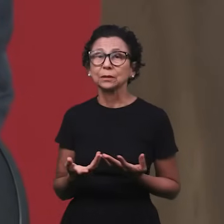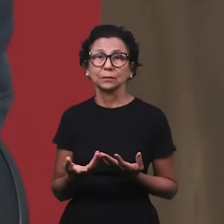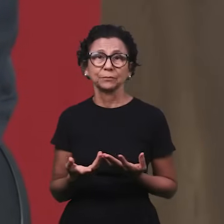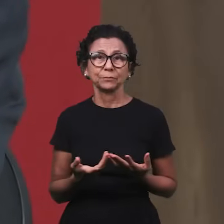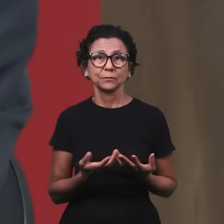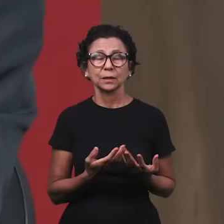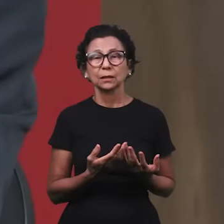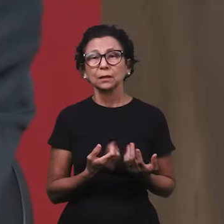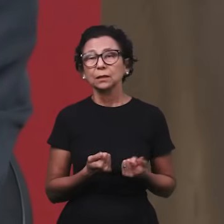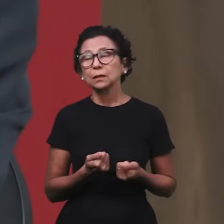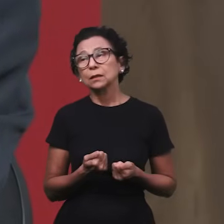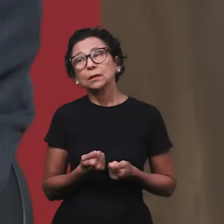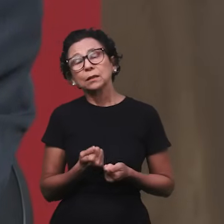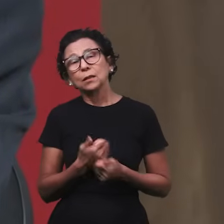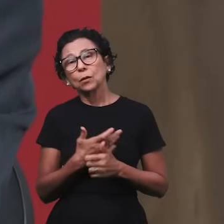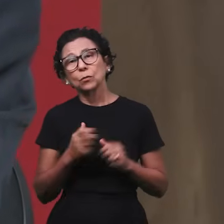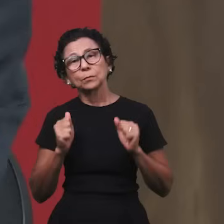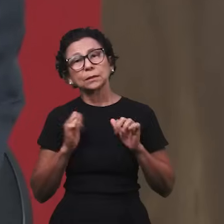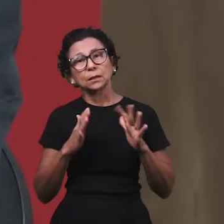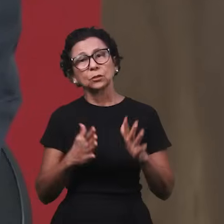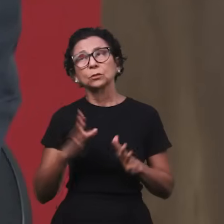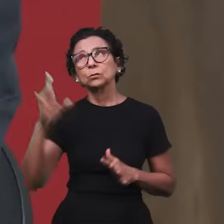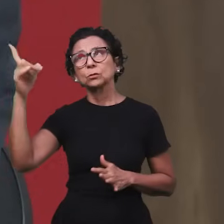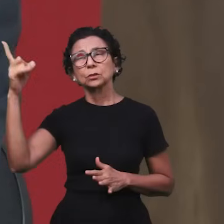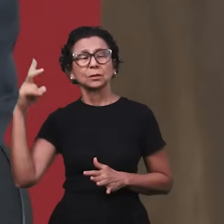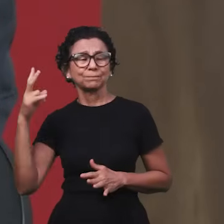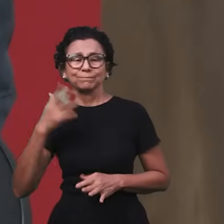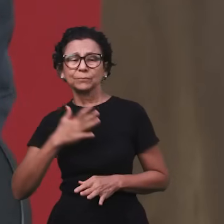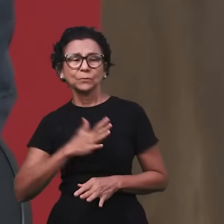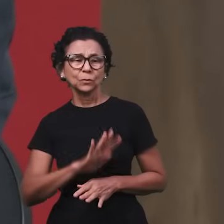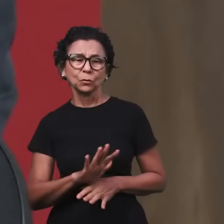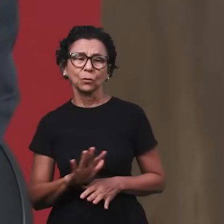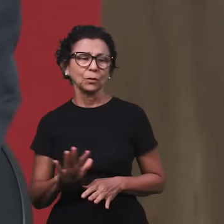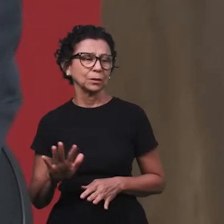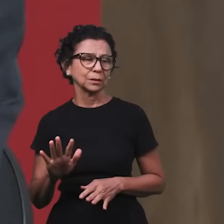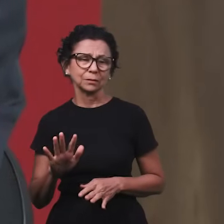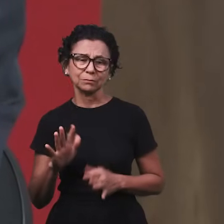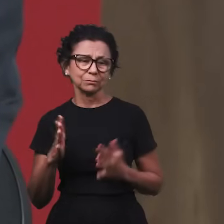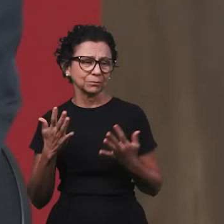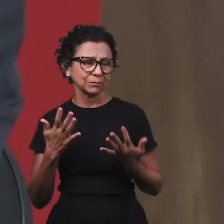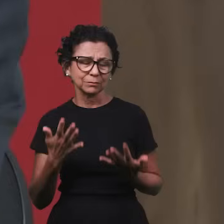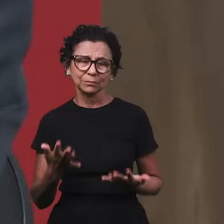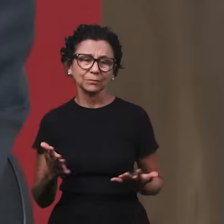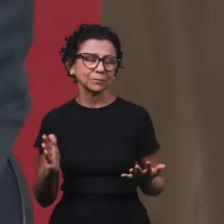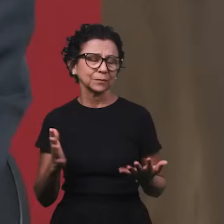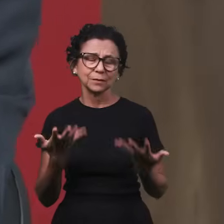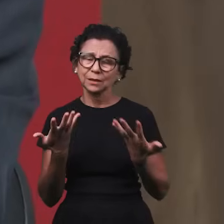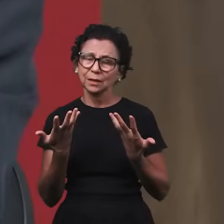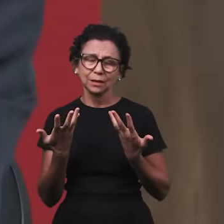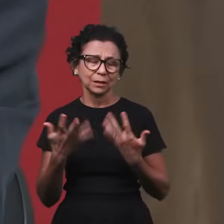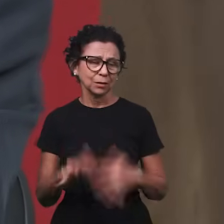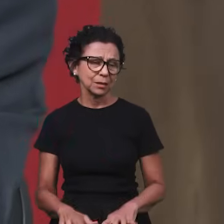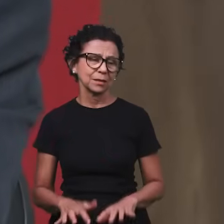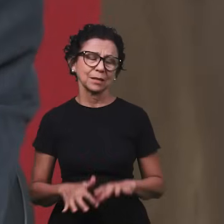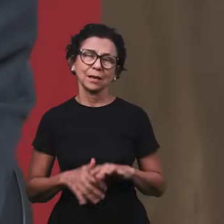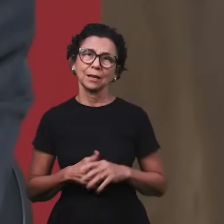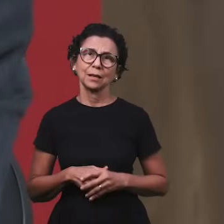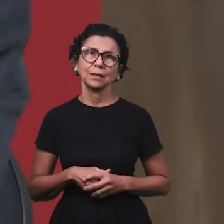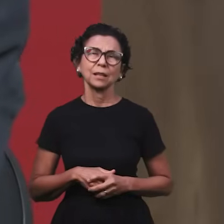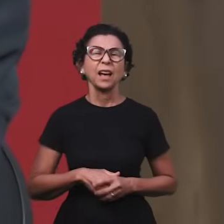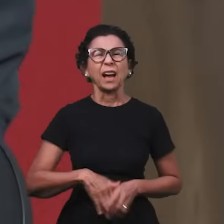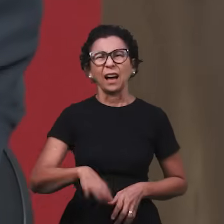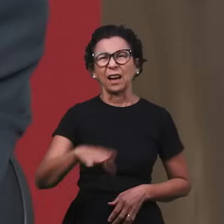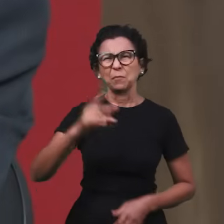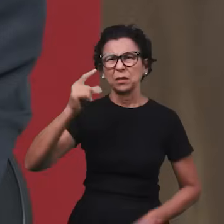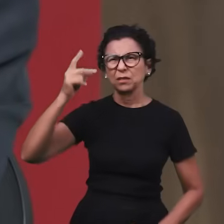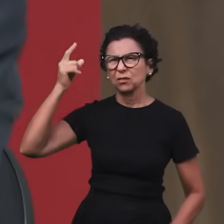a Deus, mas elas vão usar alguns artifícios, né? Dizendo assim, olha, não, mas isso foi há muito tempo, isso